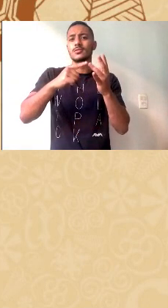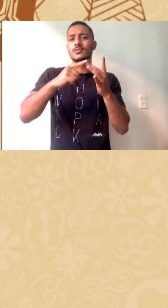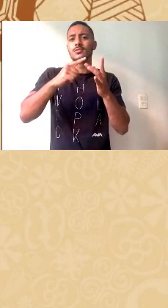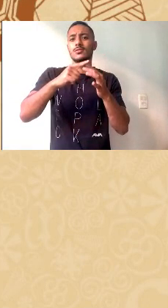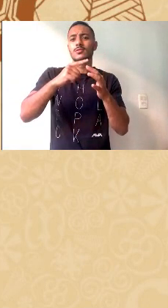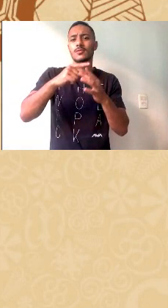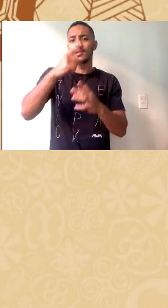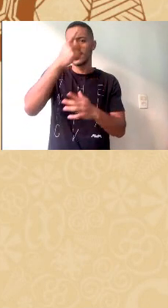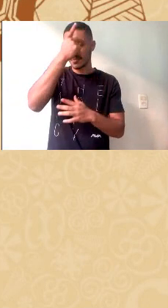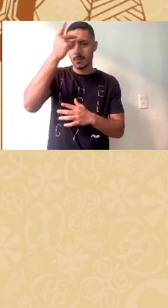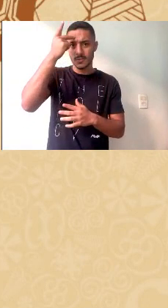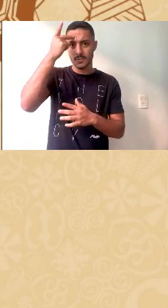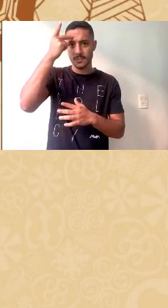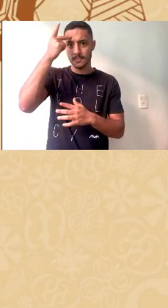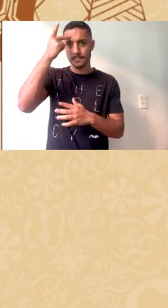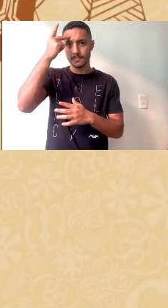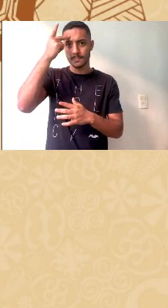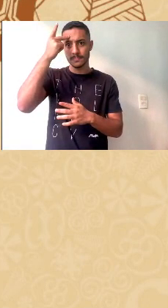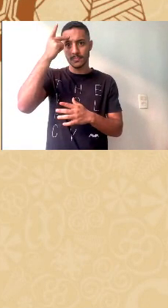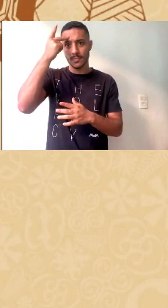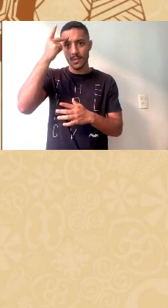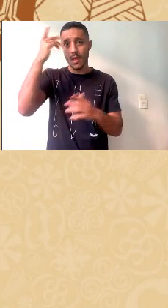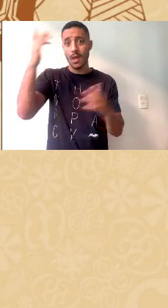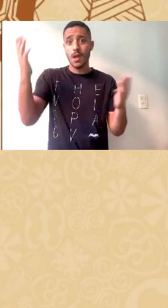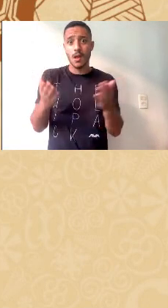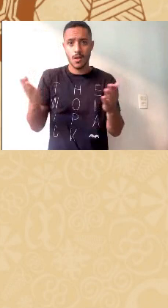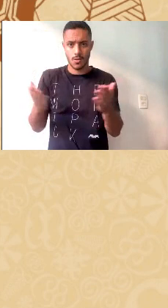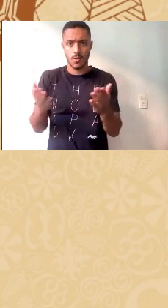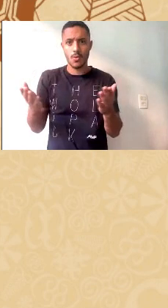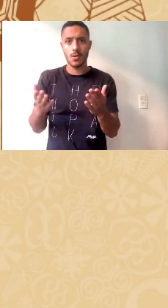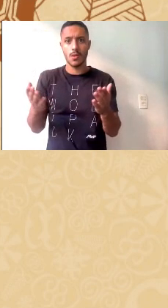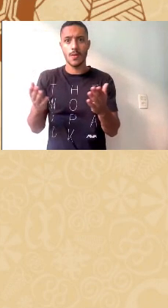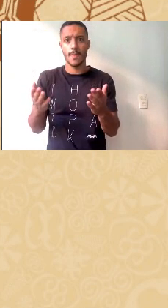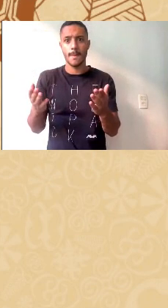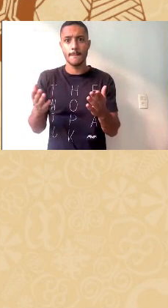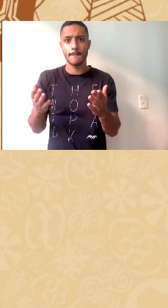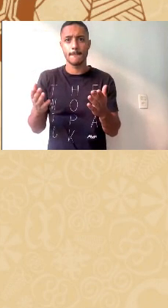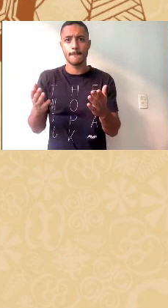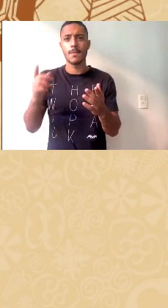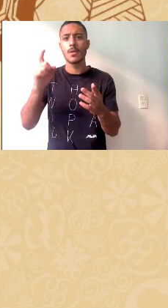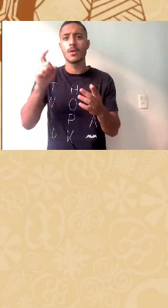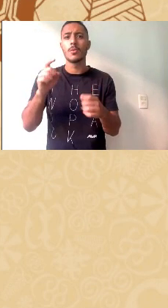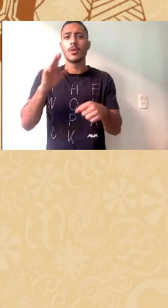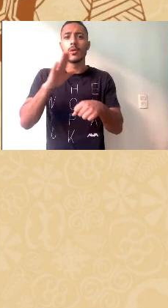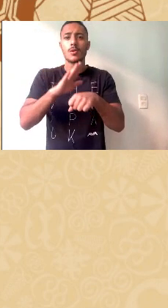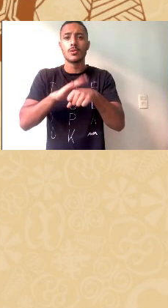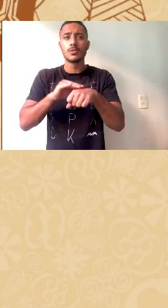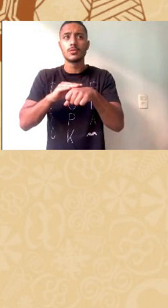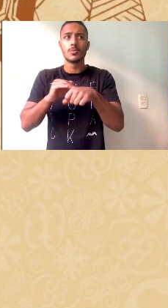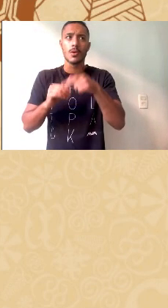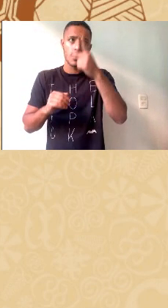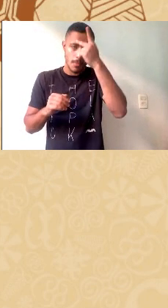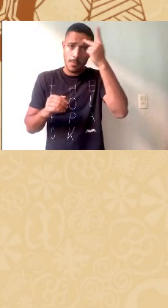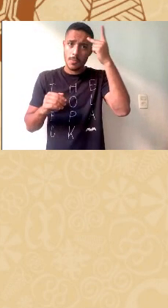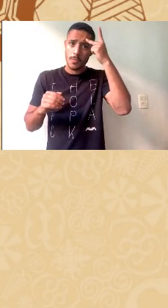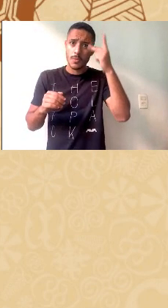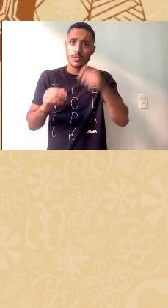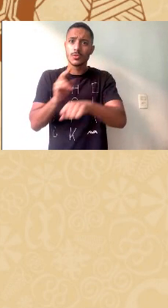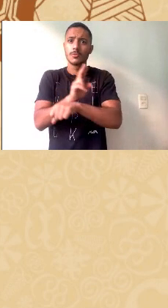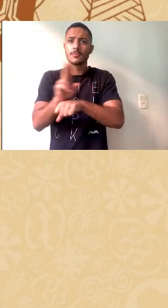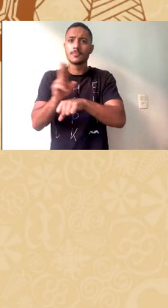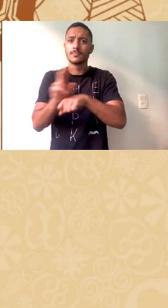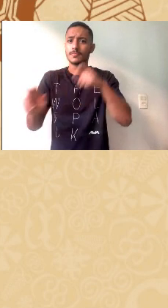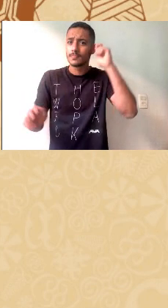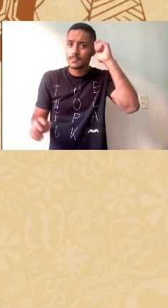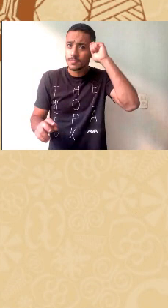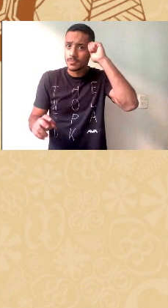maneira. Então, até nesse momento, se chamavam, né, homens de cor, e foram organizações que foram